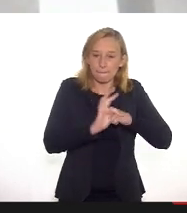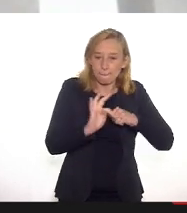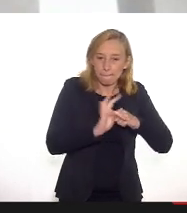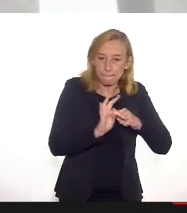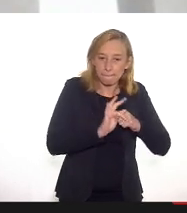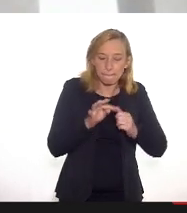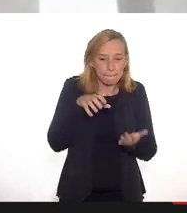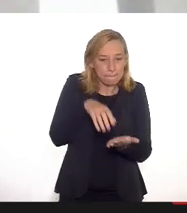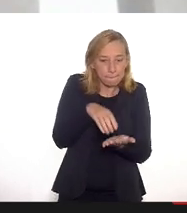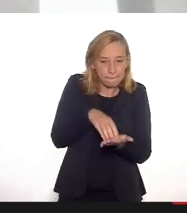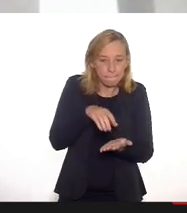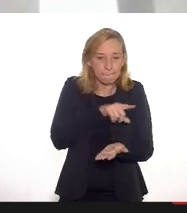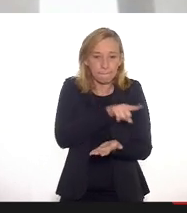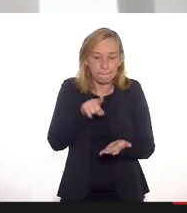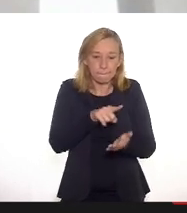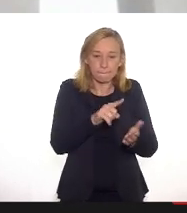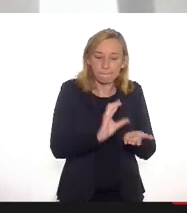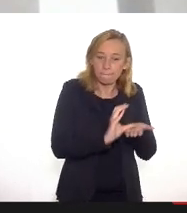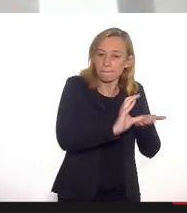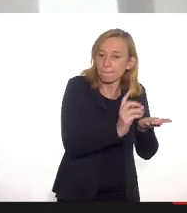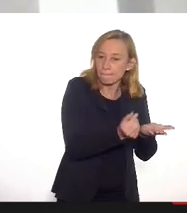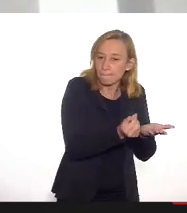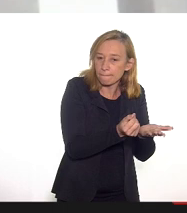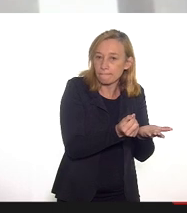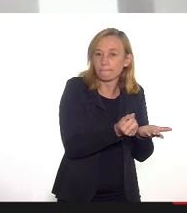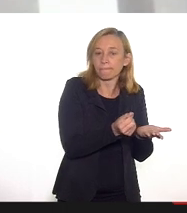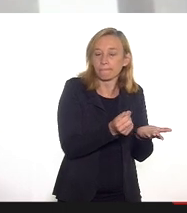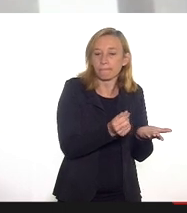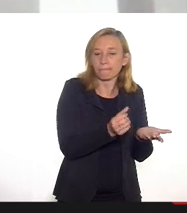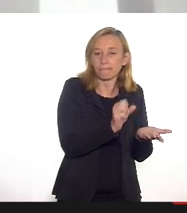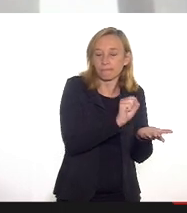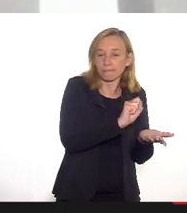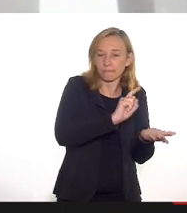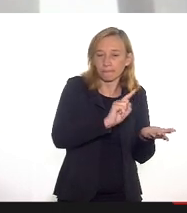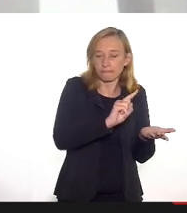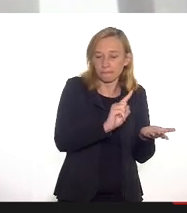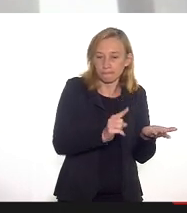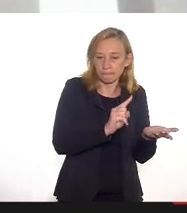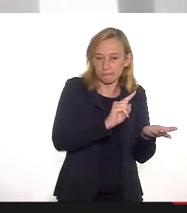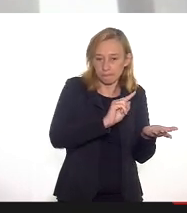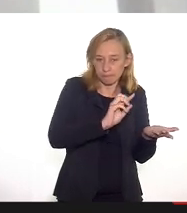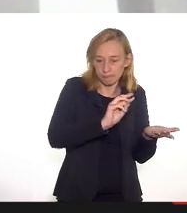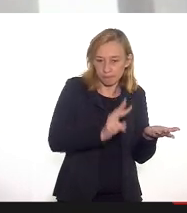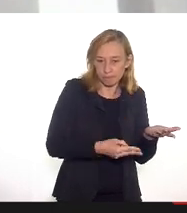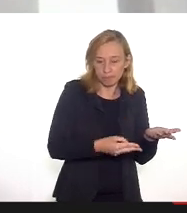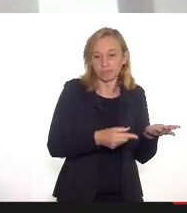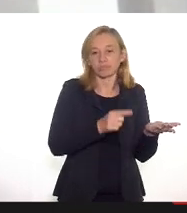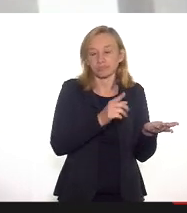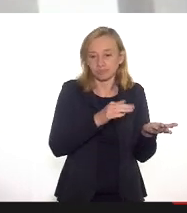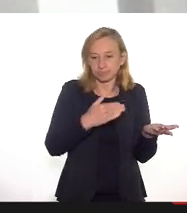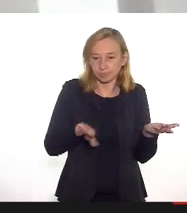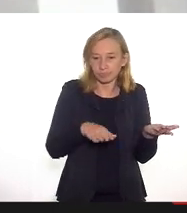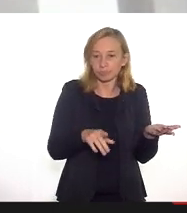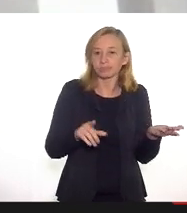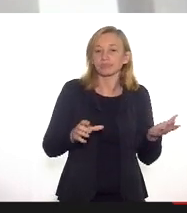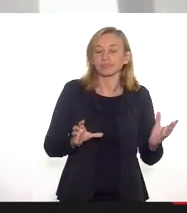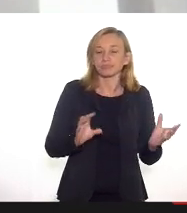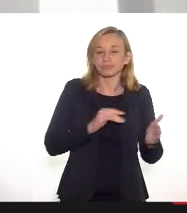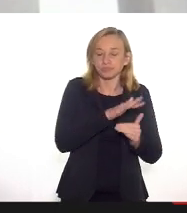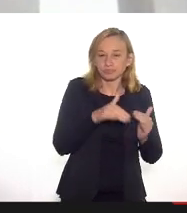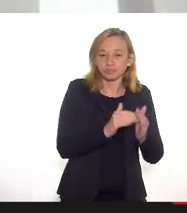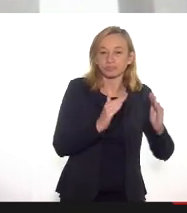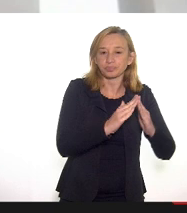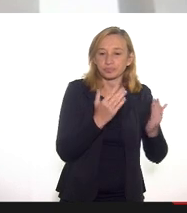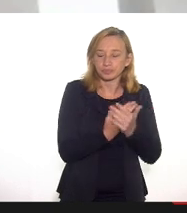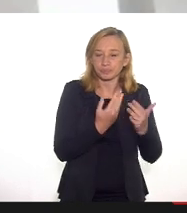essa descentralização de recurso que foi feita de 8 milhões e meio foi com a intenção de que as unidades estejam aptas para